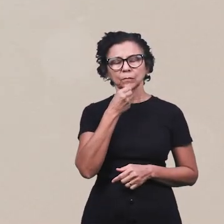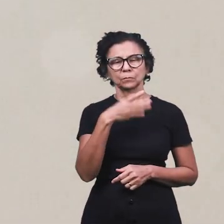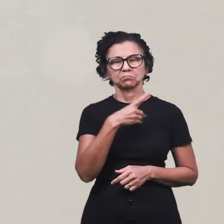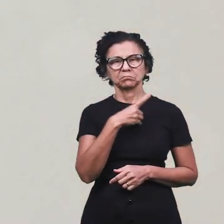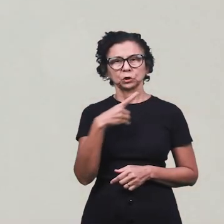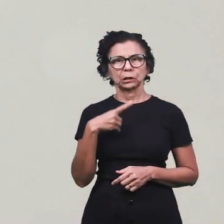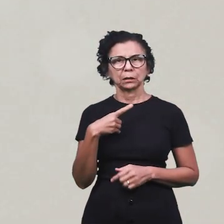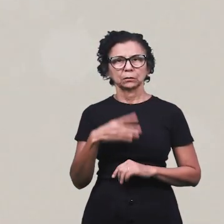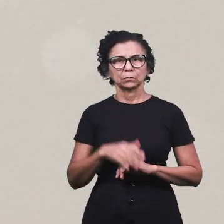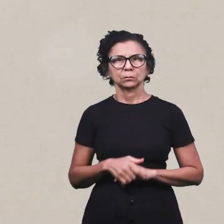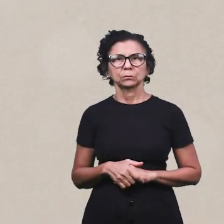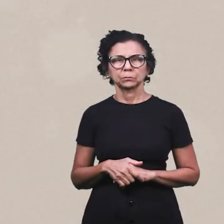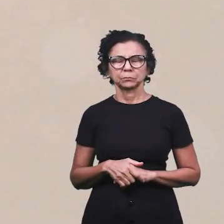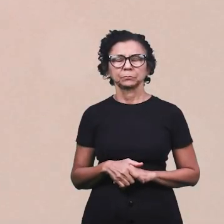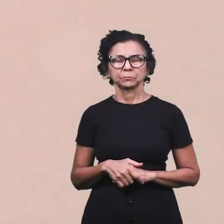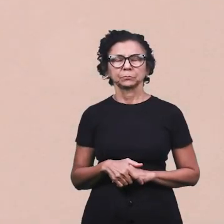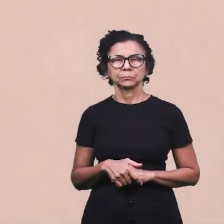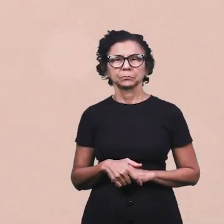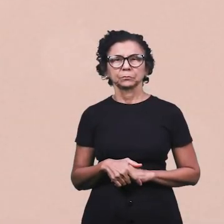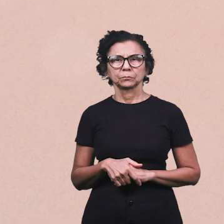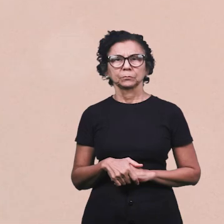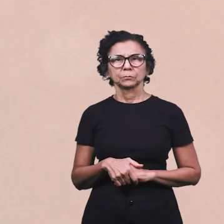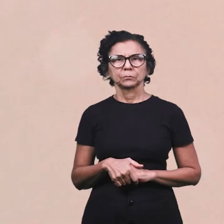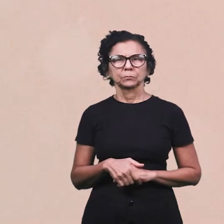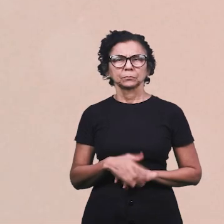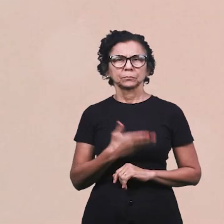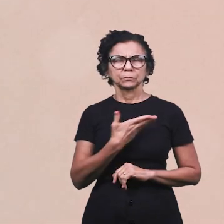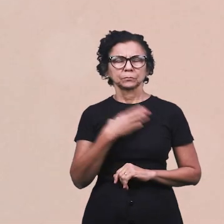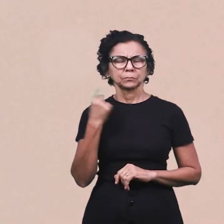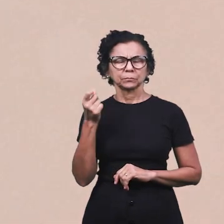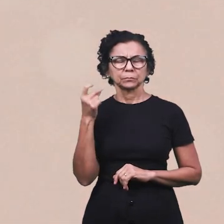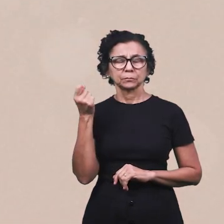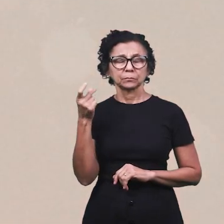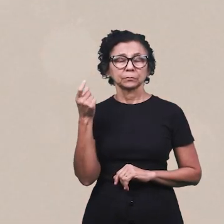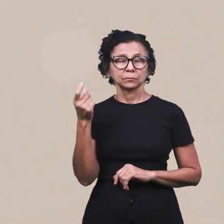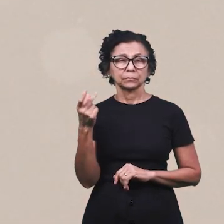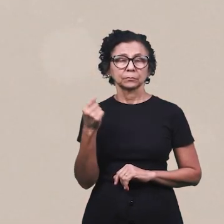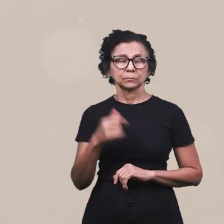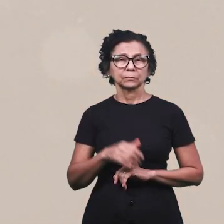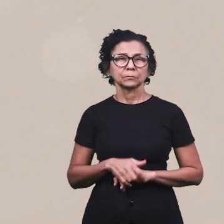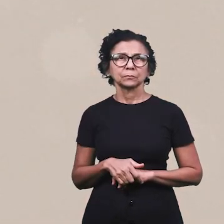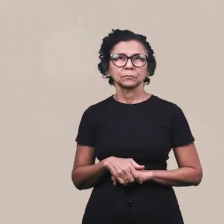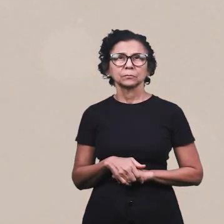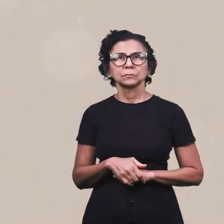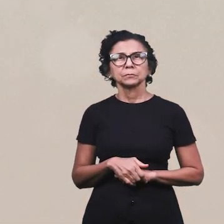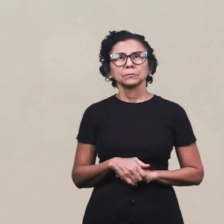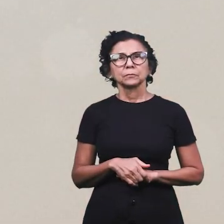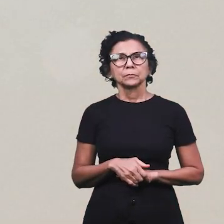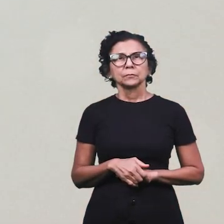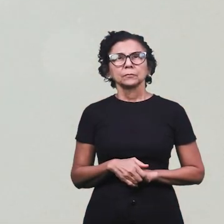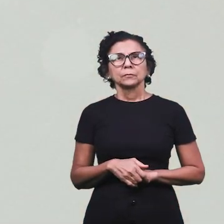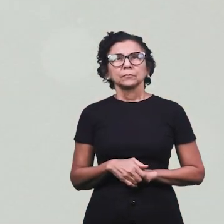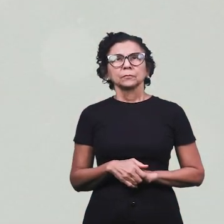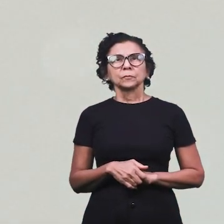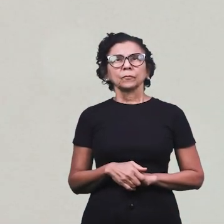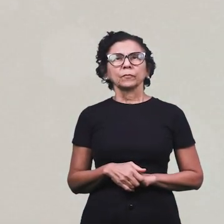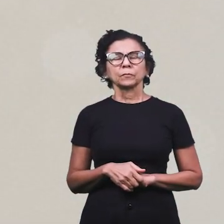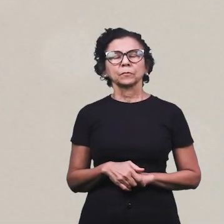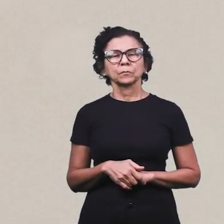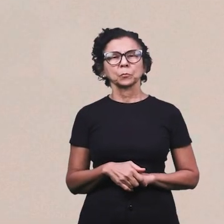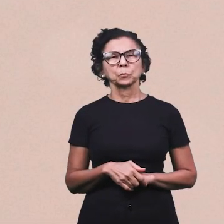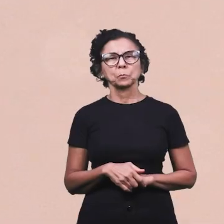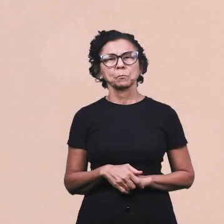de longa data, né? Muito amigo, próximo nosso, irmão Carrita, ali é de Ilha do Sol.